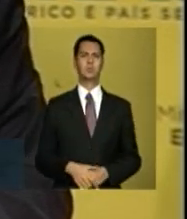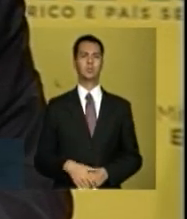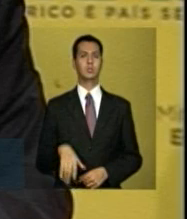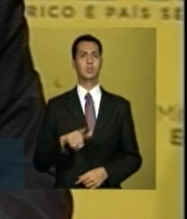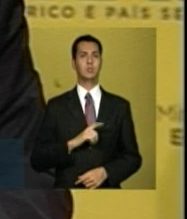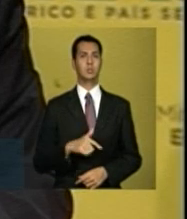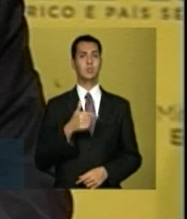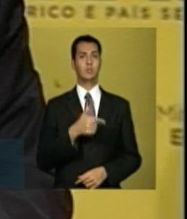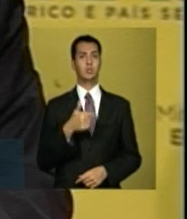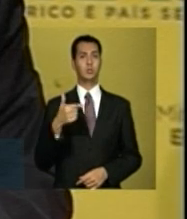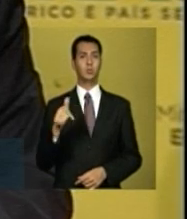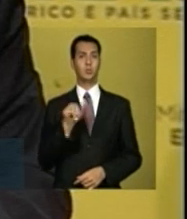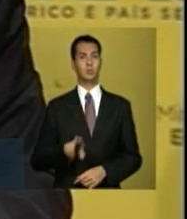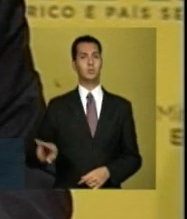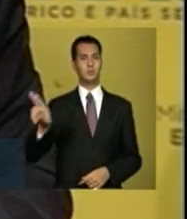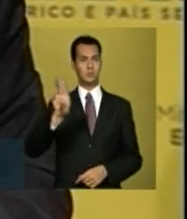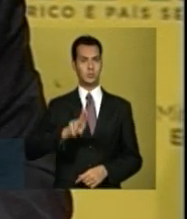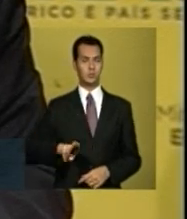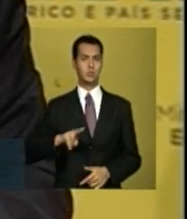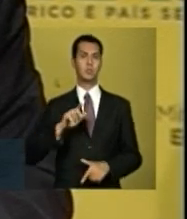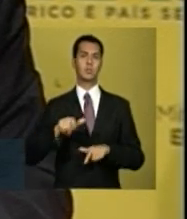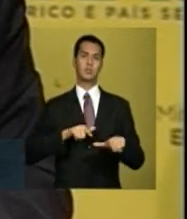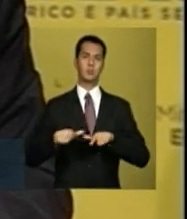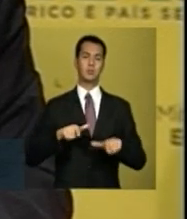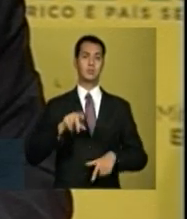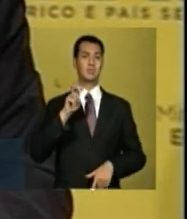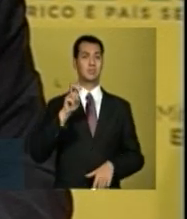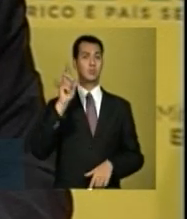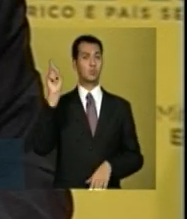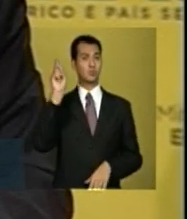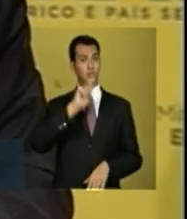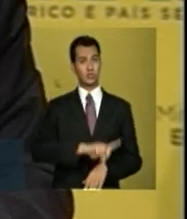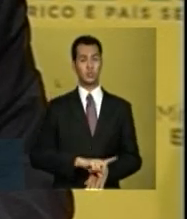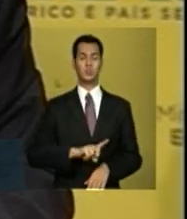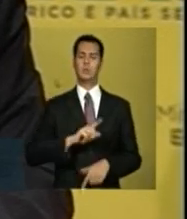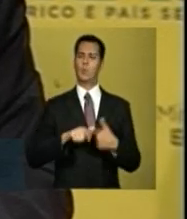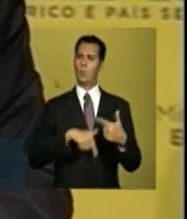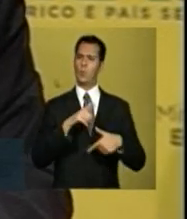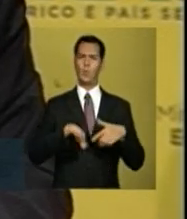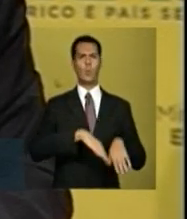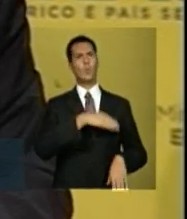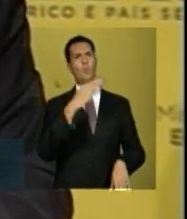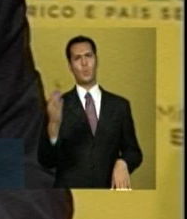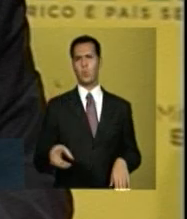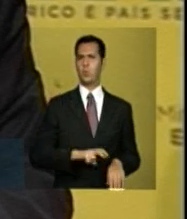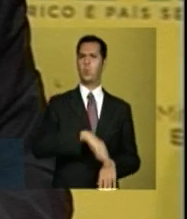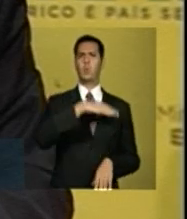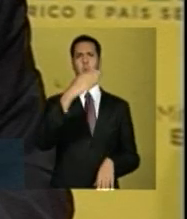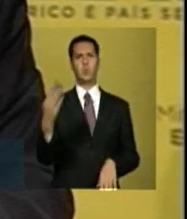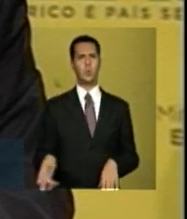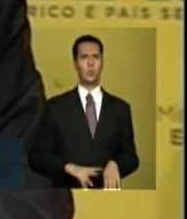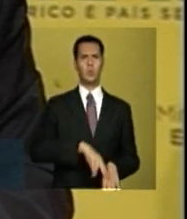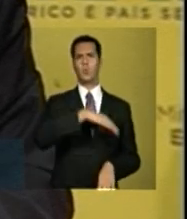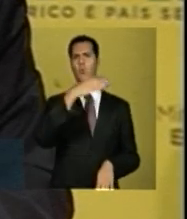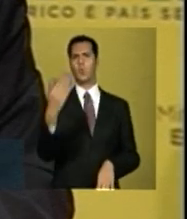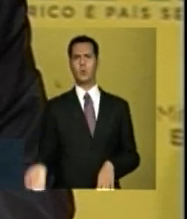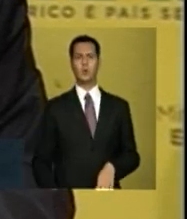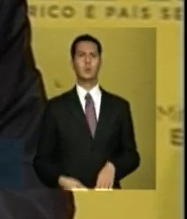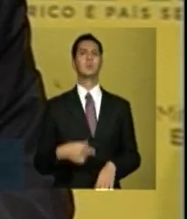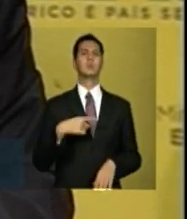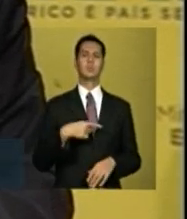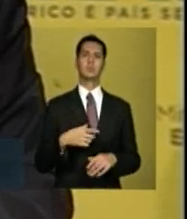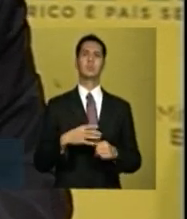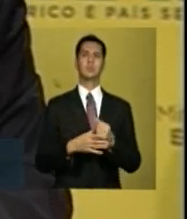22 universidades trabalharam C dias e ininterruptos em tempo real online com toda a